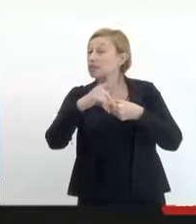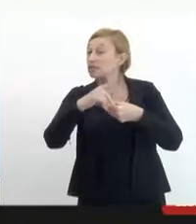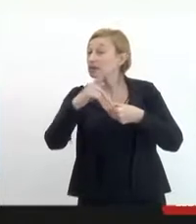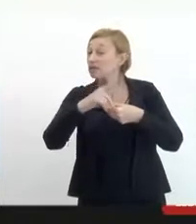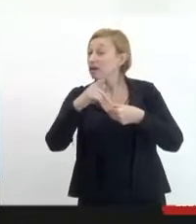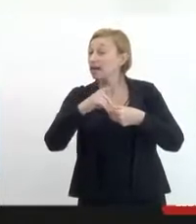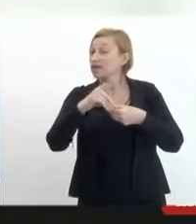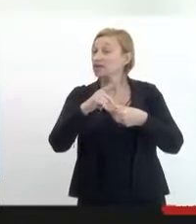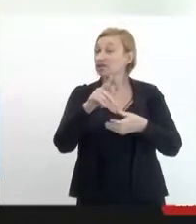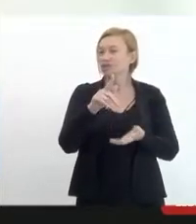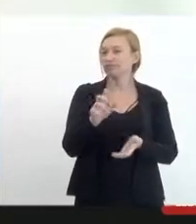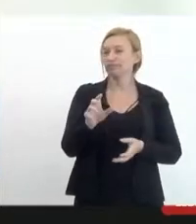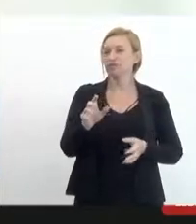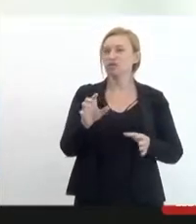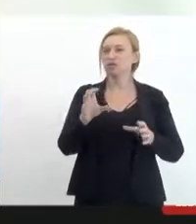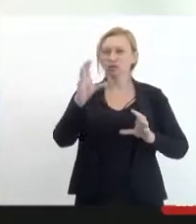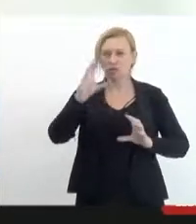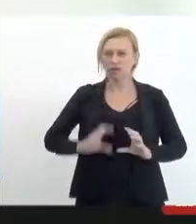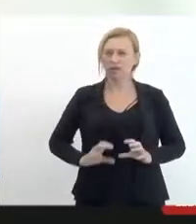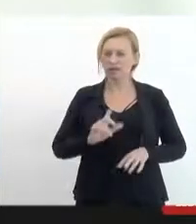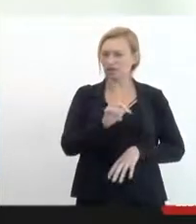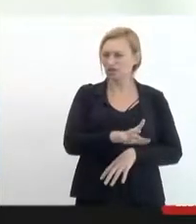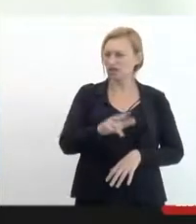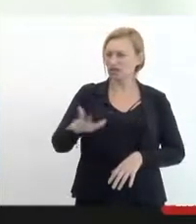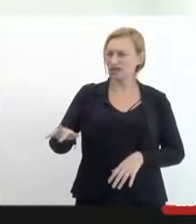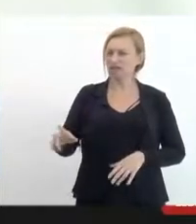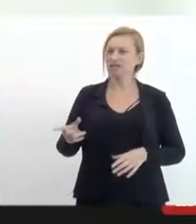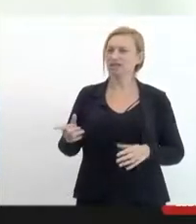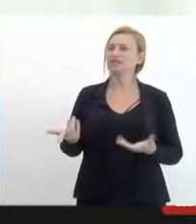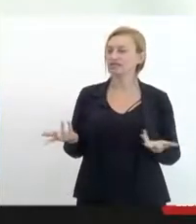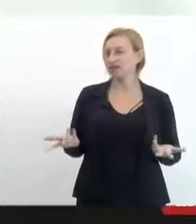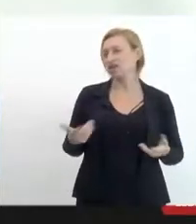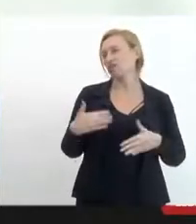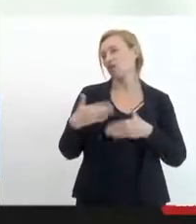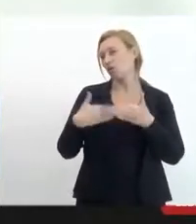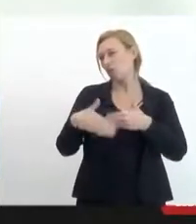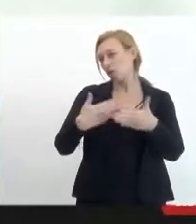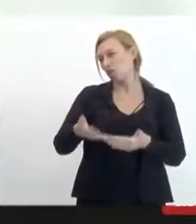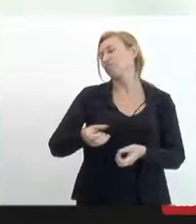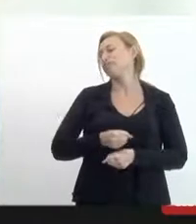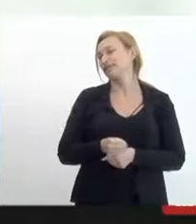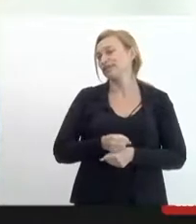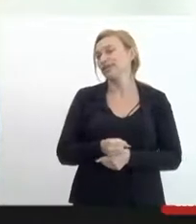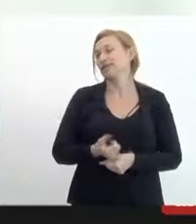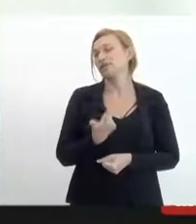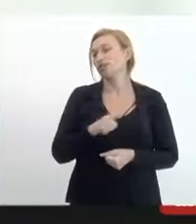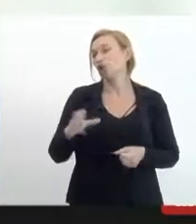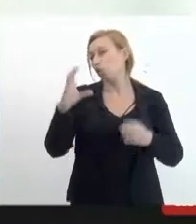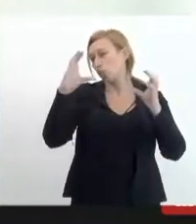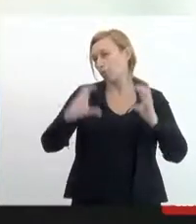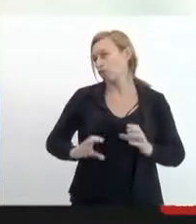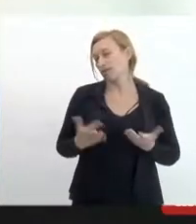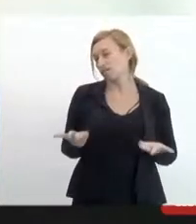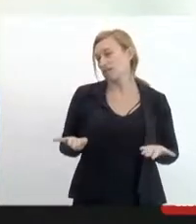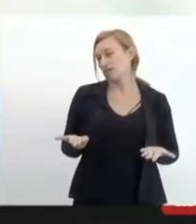tem variado seu comportamento e muito ao longo dos anos. Então, ela não tem um